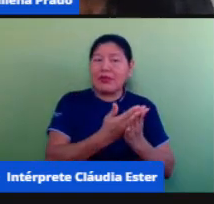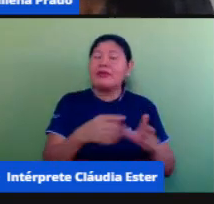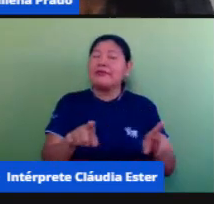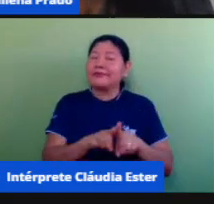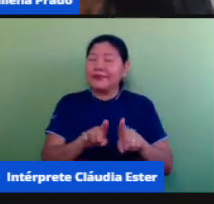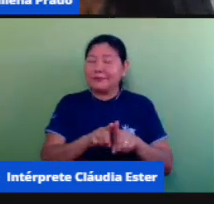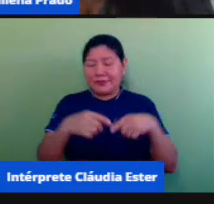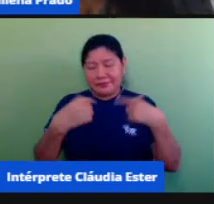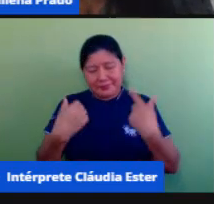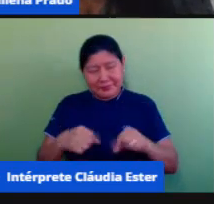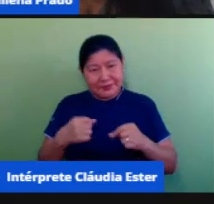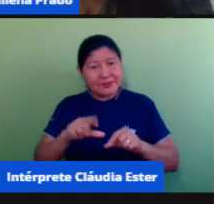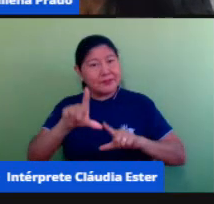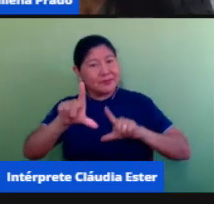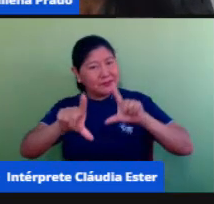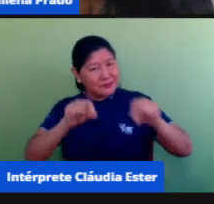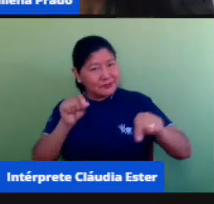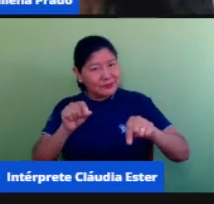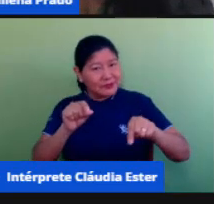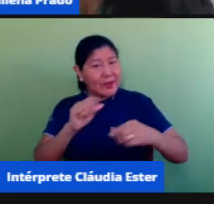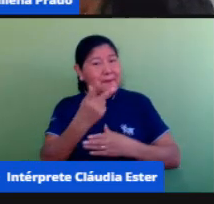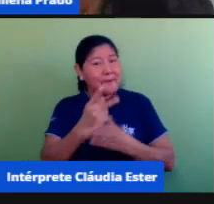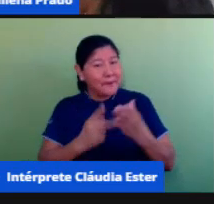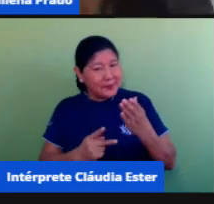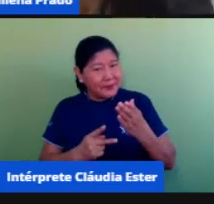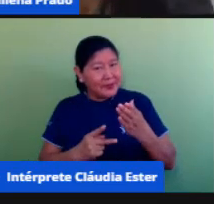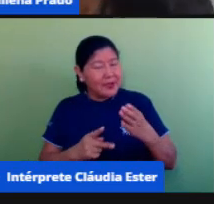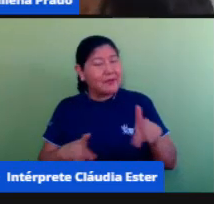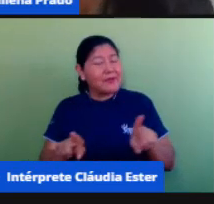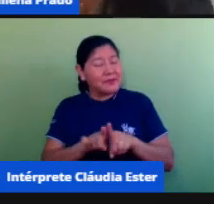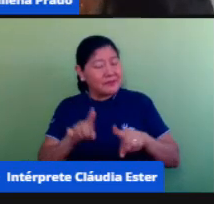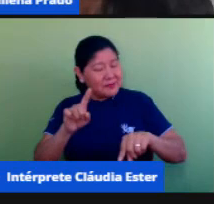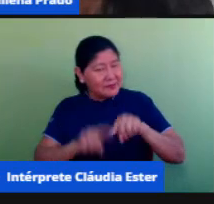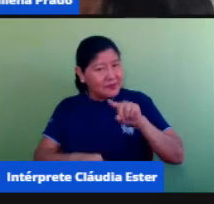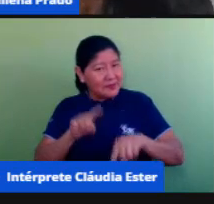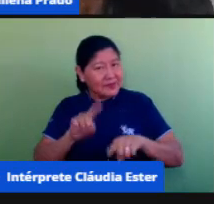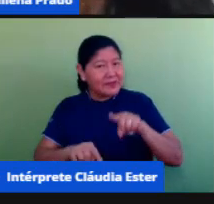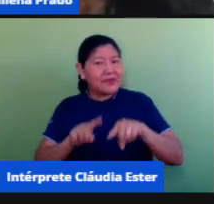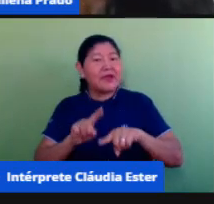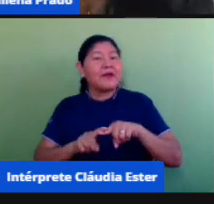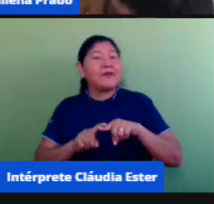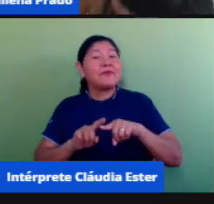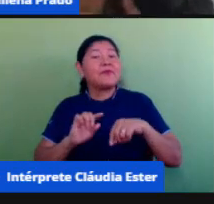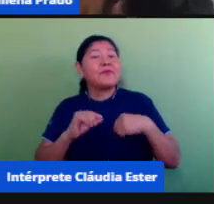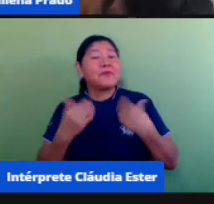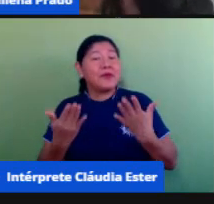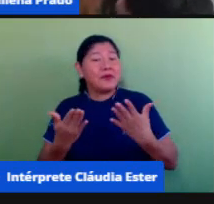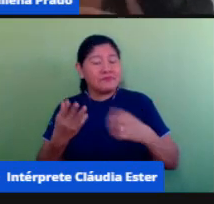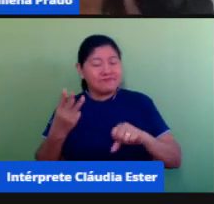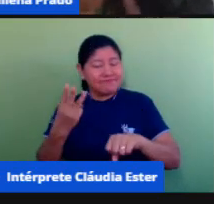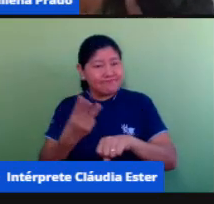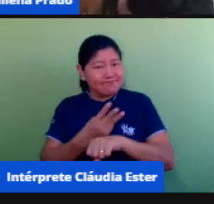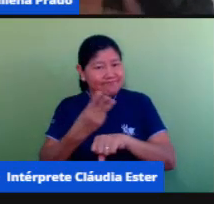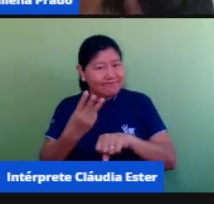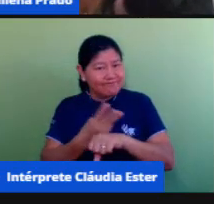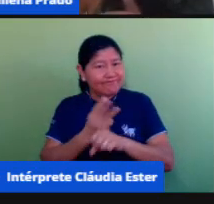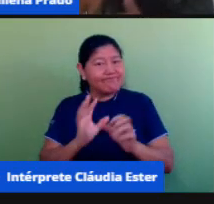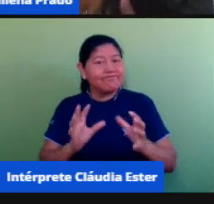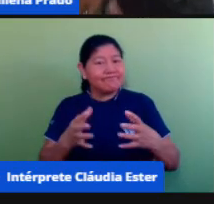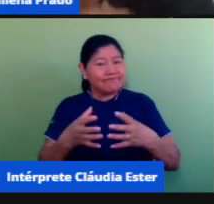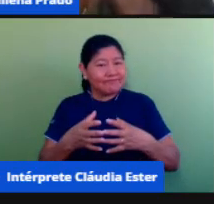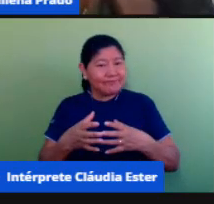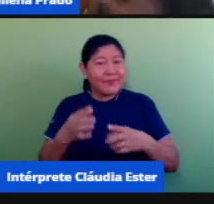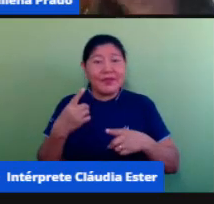optar pelo WhatsApp também, né? Por quê? É a única ferramenta que exige uma